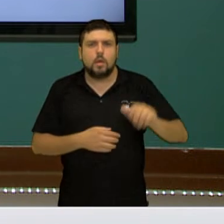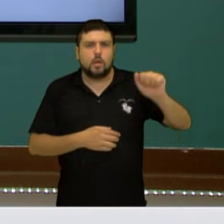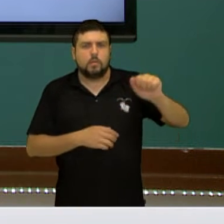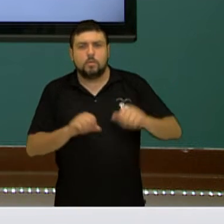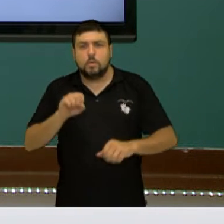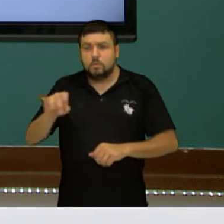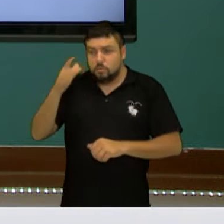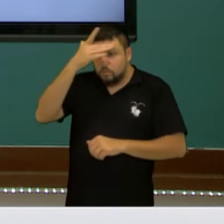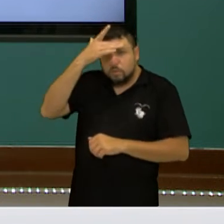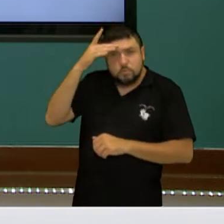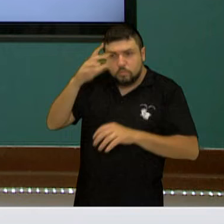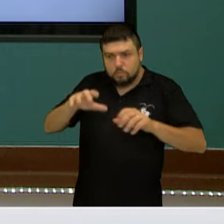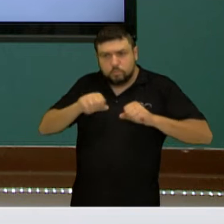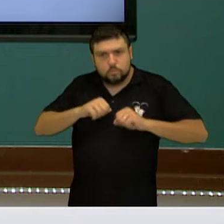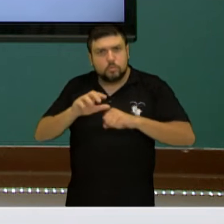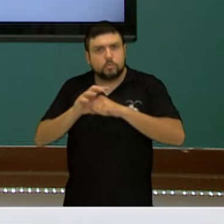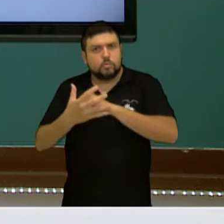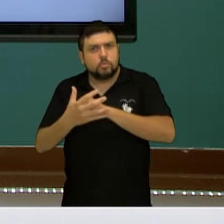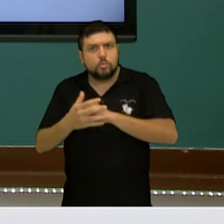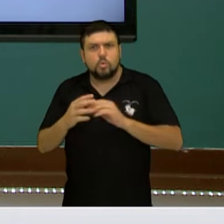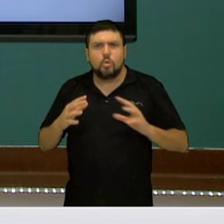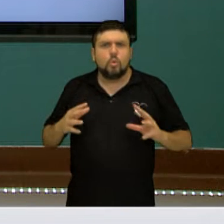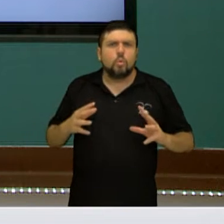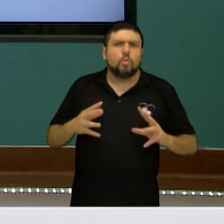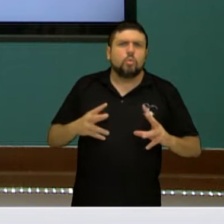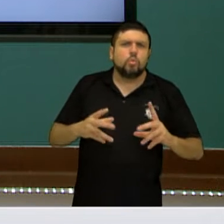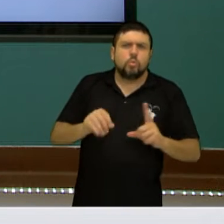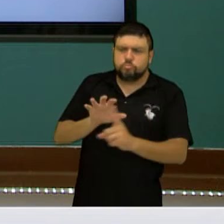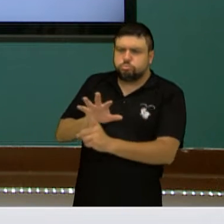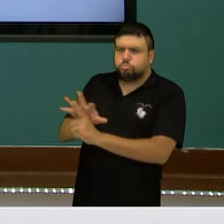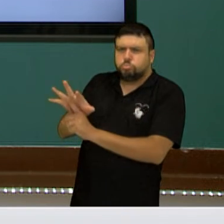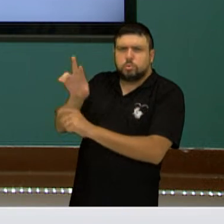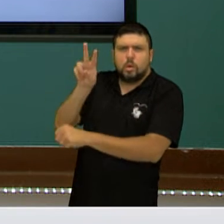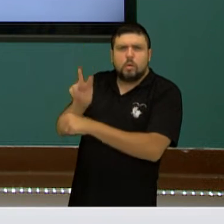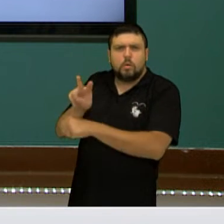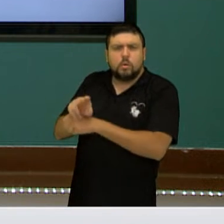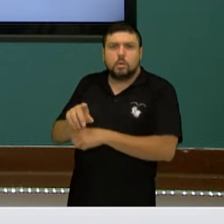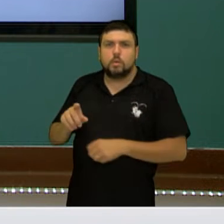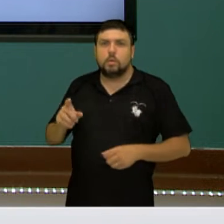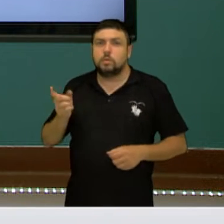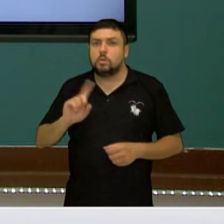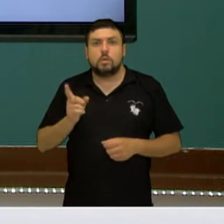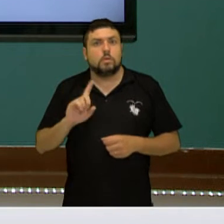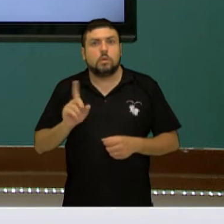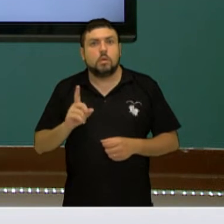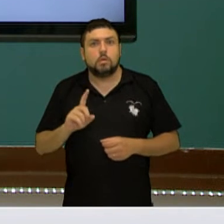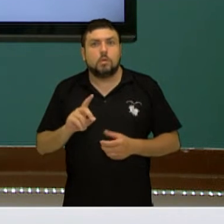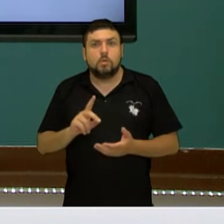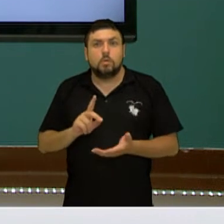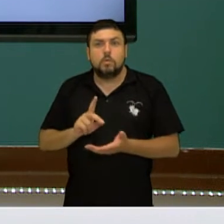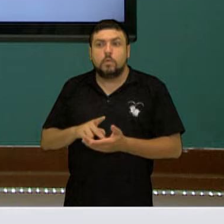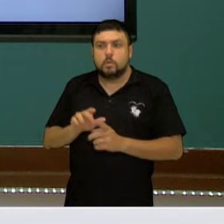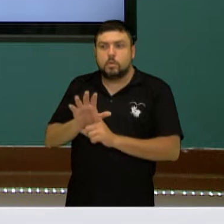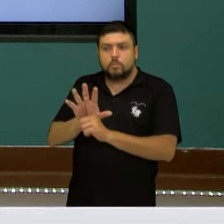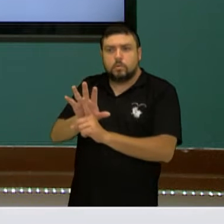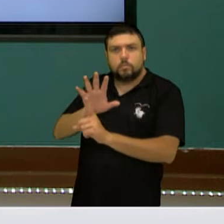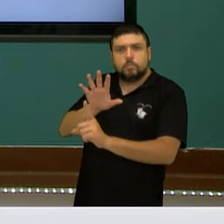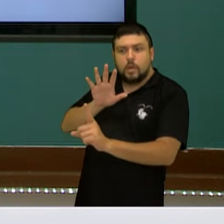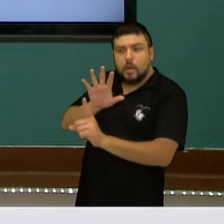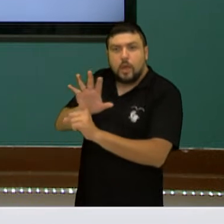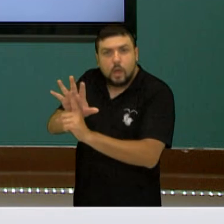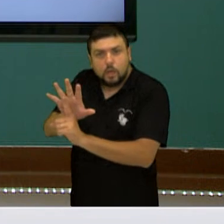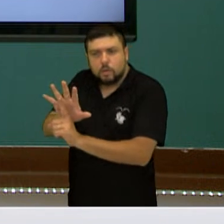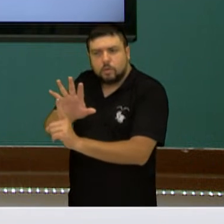pessoa da família contrai, todos devem estar juntos para cuidar? Não, né? Na verdade, a pessoa tem que ficar o mais isolada possível e,